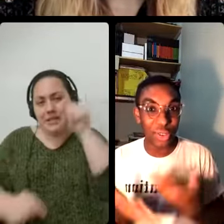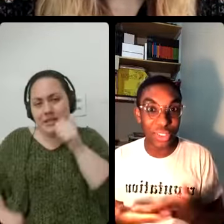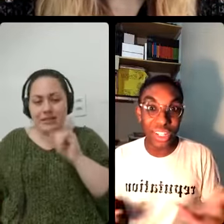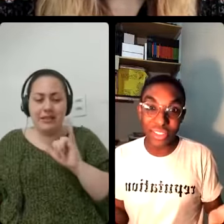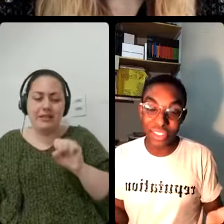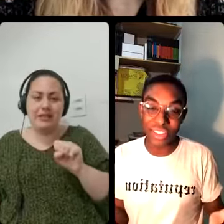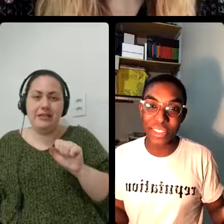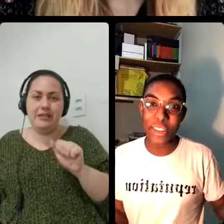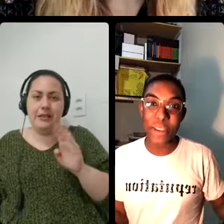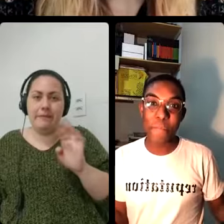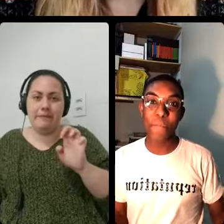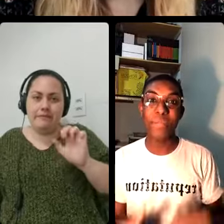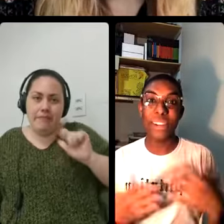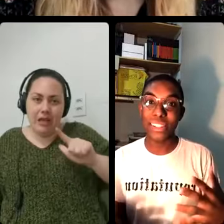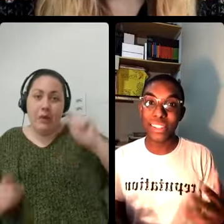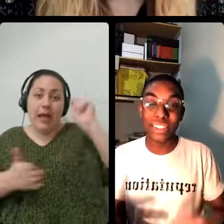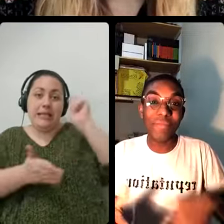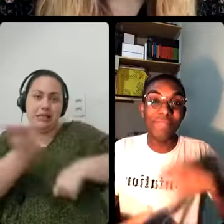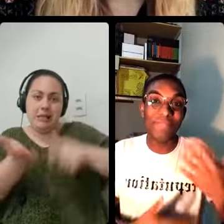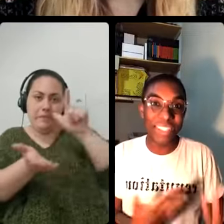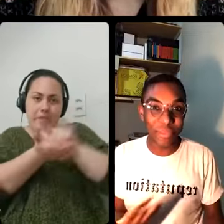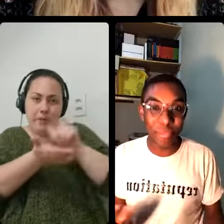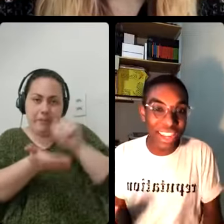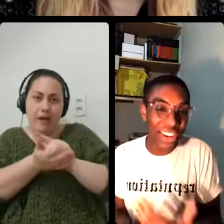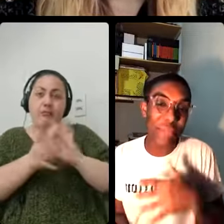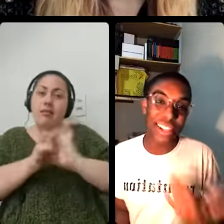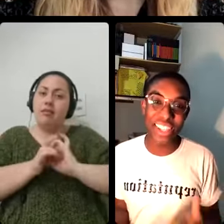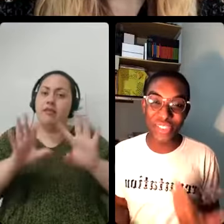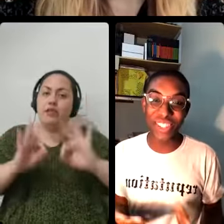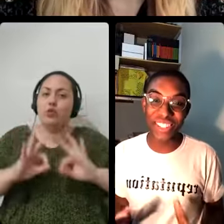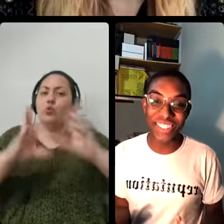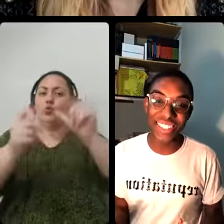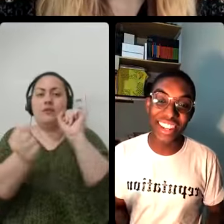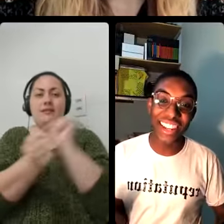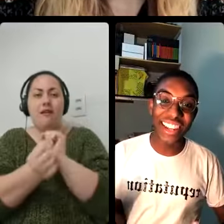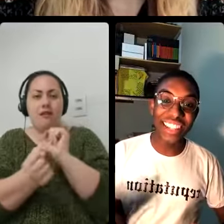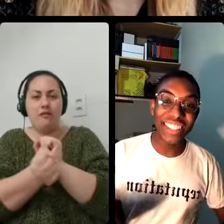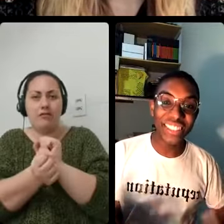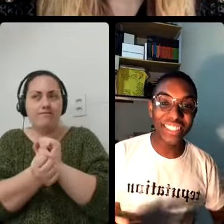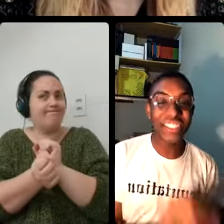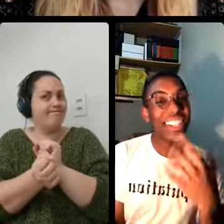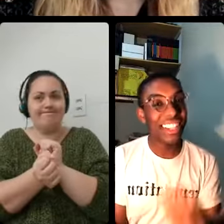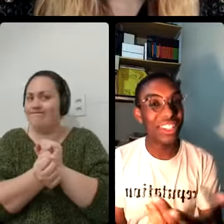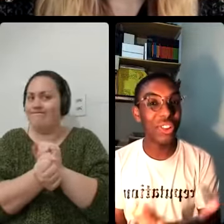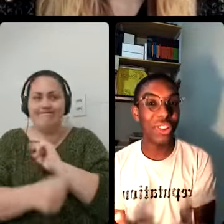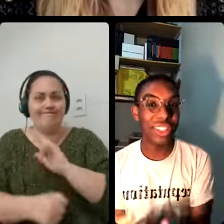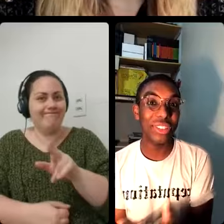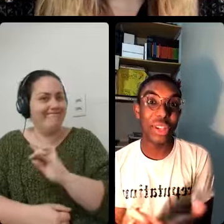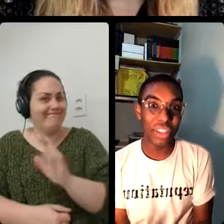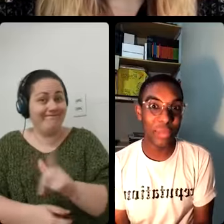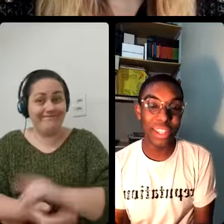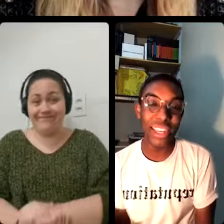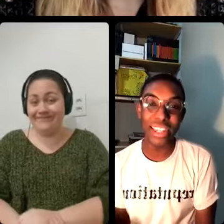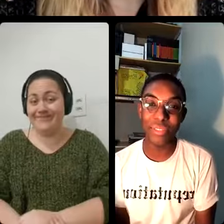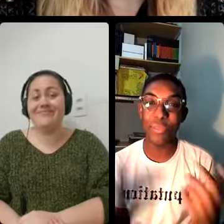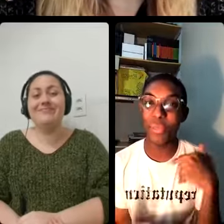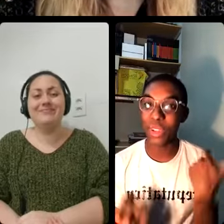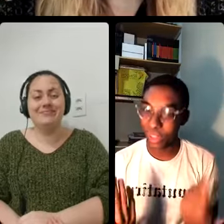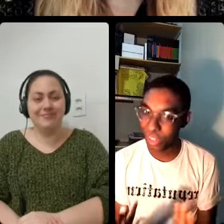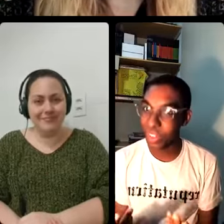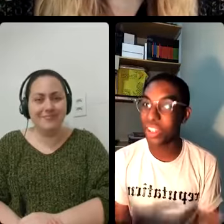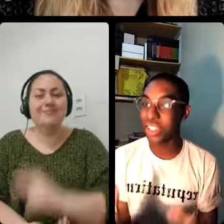estavam todos livres. Mas assim, também não é bem assim que funcionou, né? Então, a gente falou do hino da